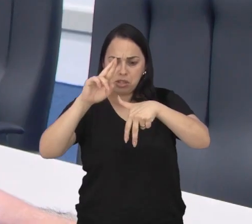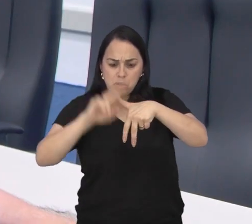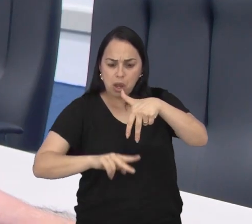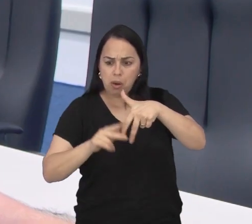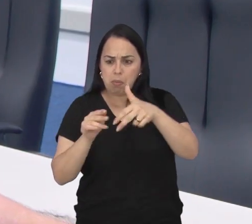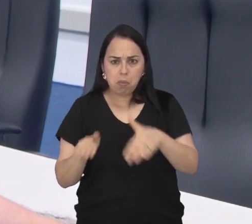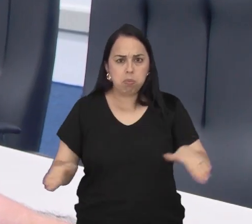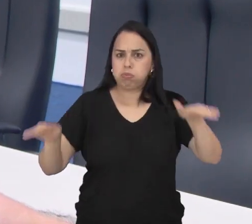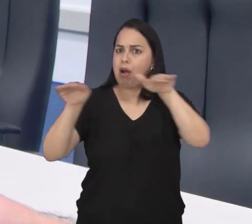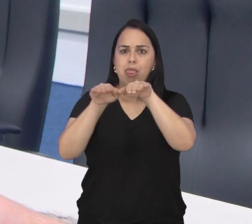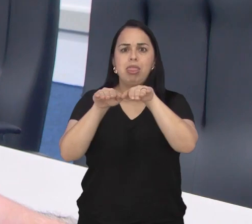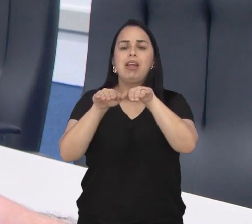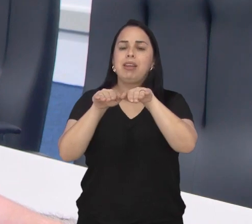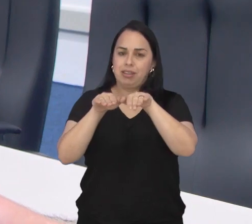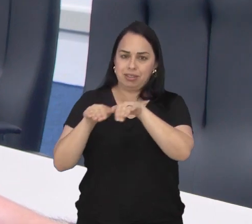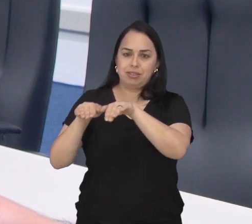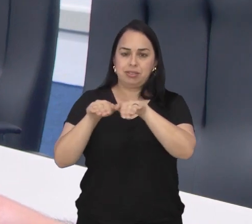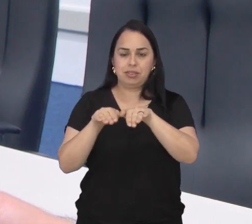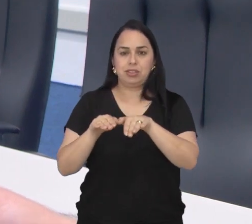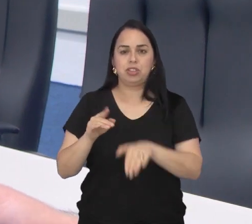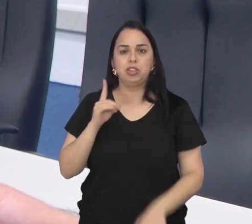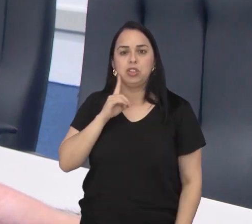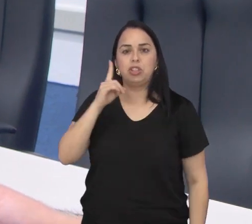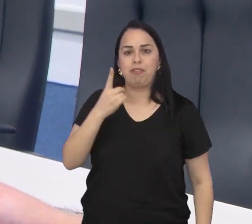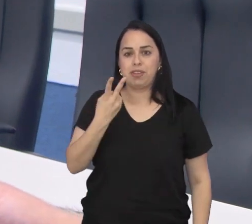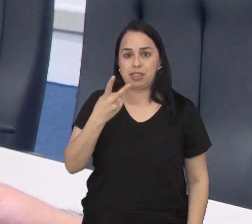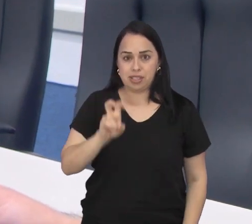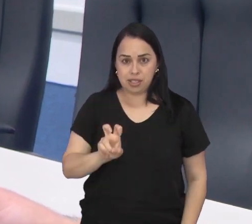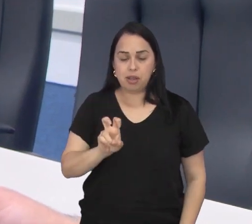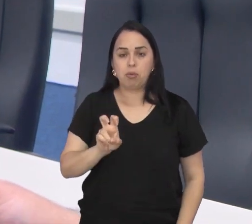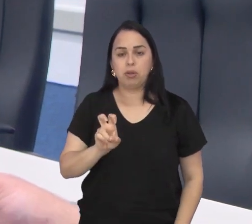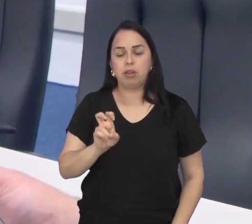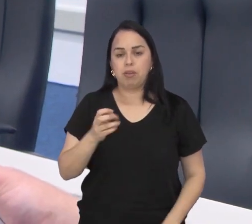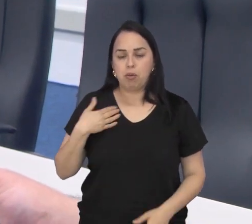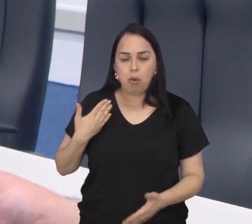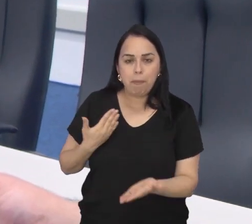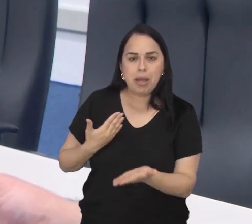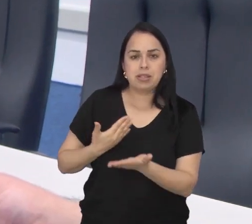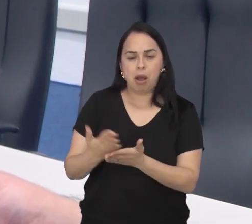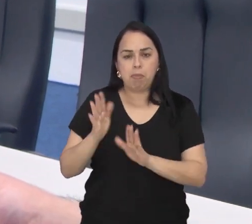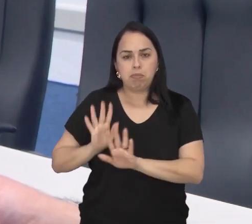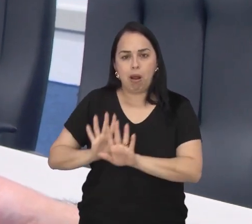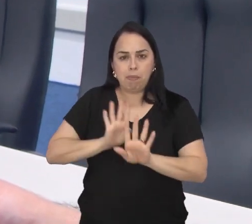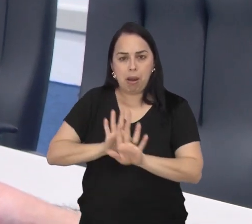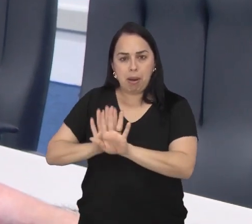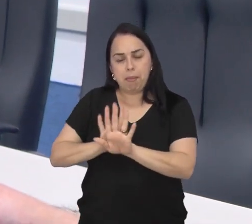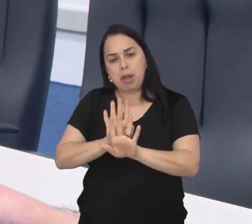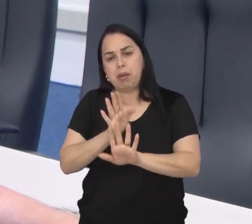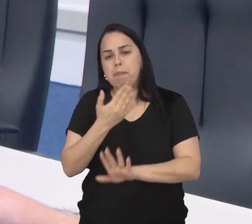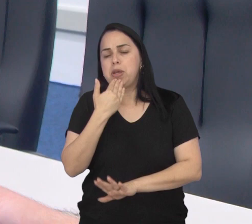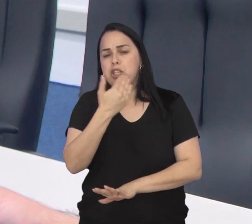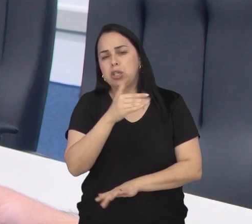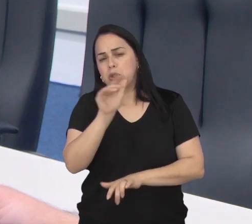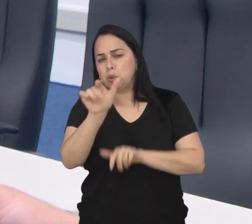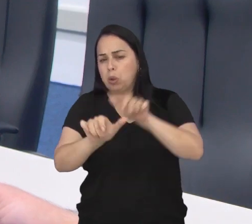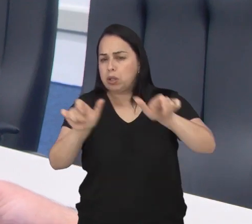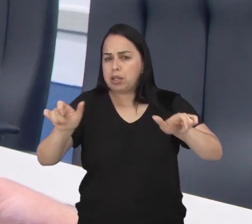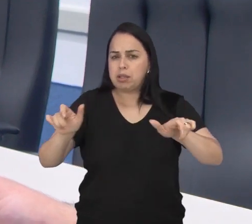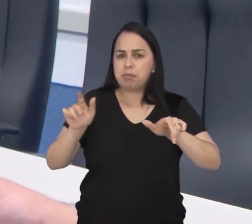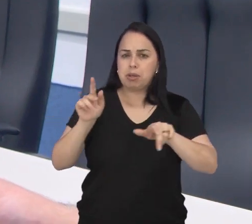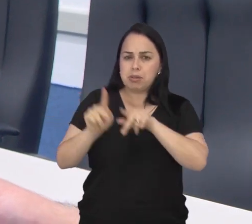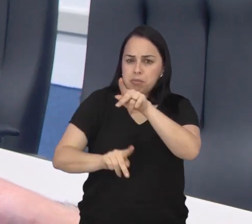Dia 25 de outubro nós vamos estar lançando a Marcha contra a Misoginia, onde nós vamos estar solicitando que toda